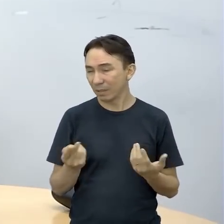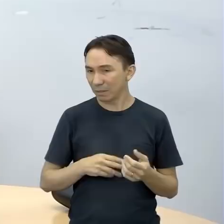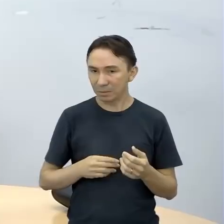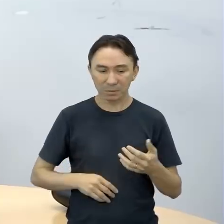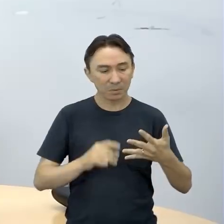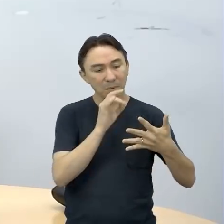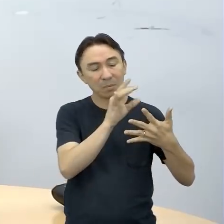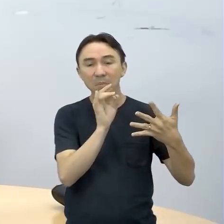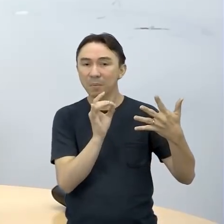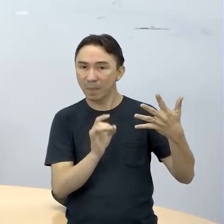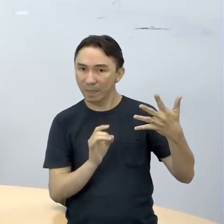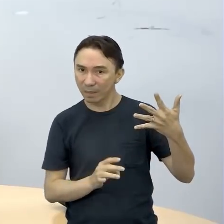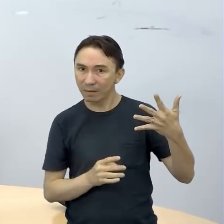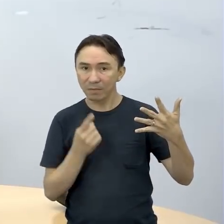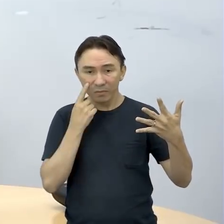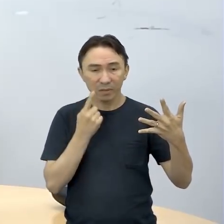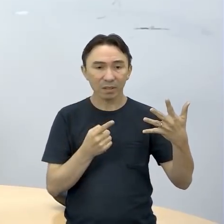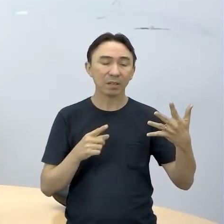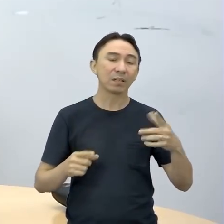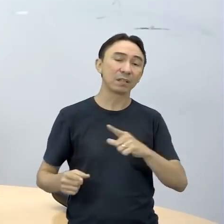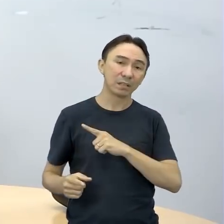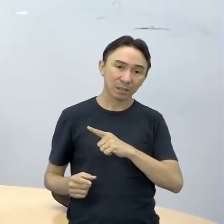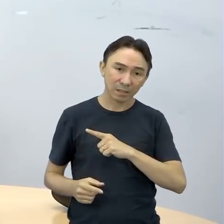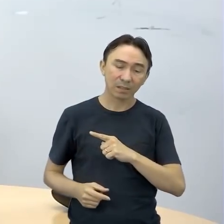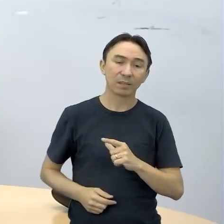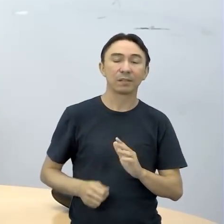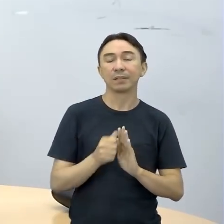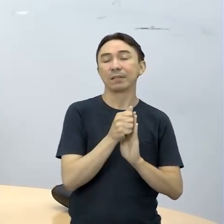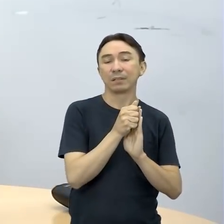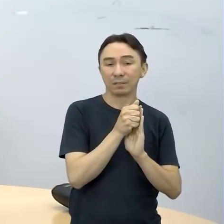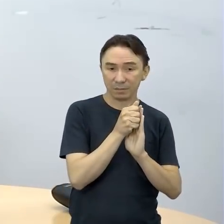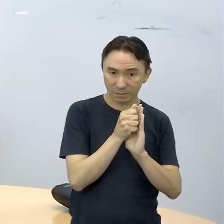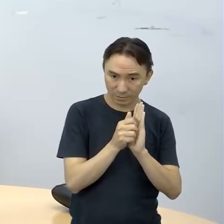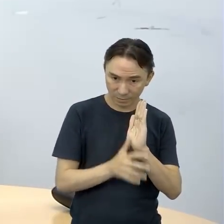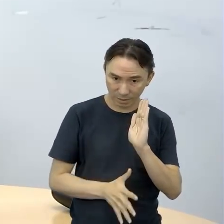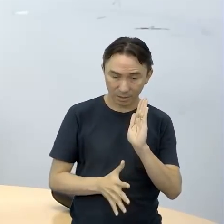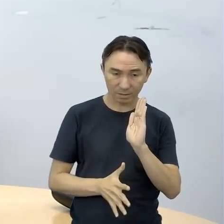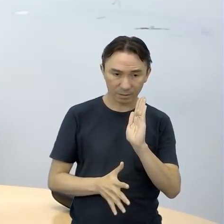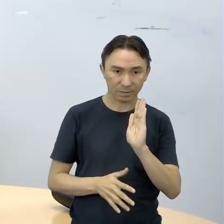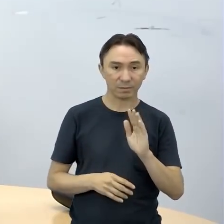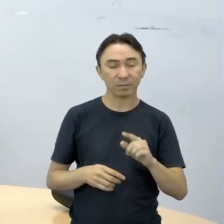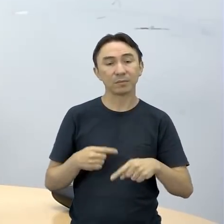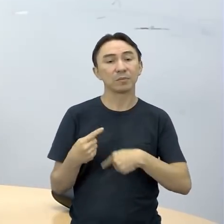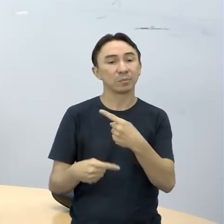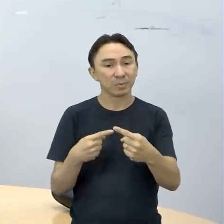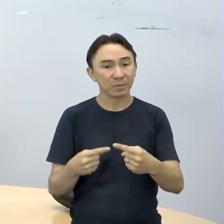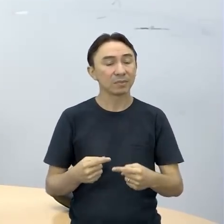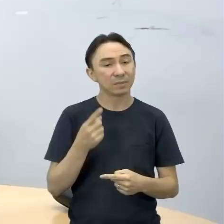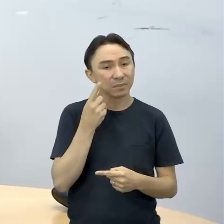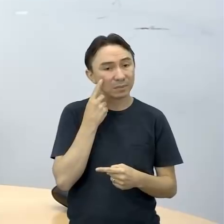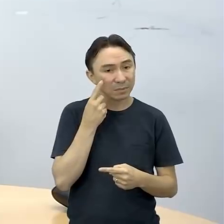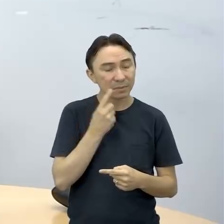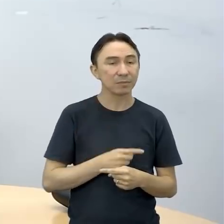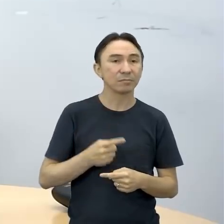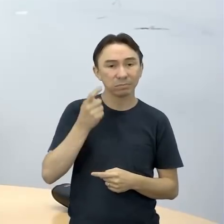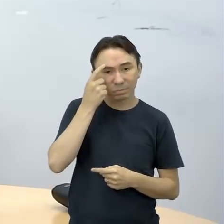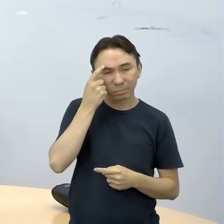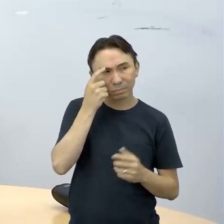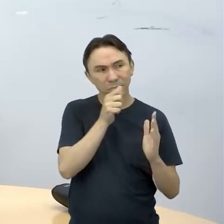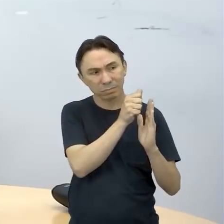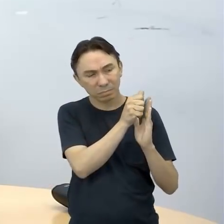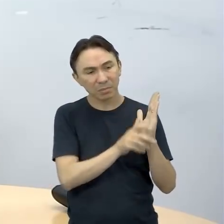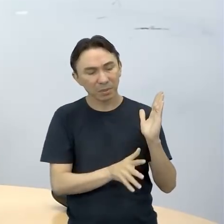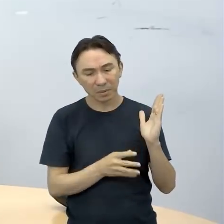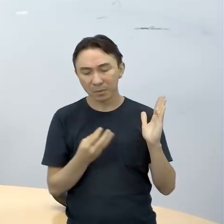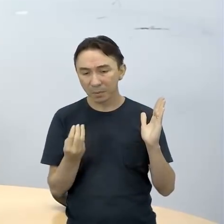deles, propõem uma atividade no início, em que vocês vão, ao longo do componente, pensando nessa atividade,